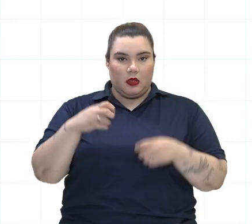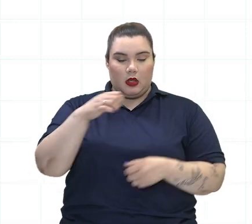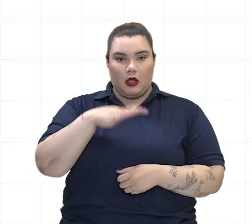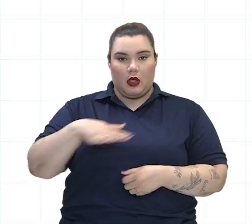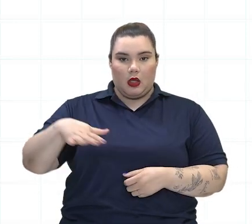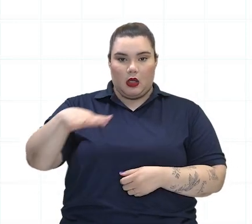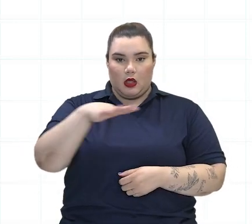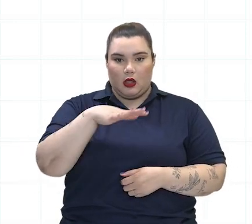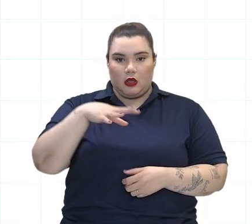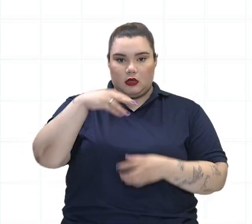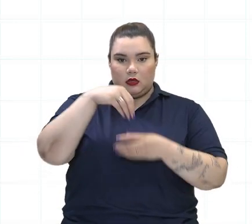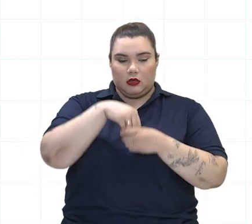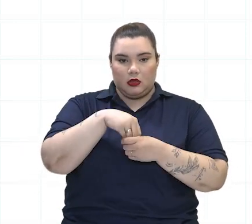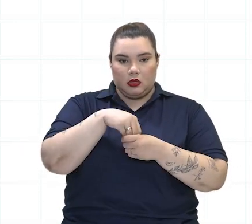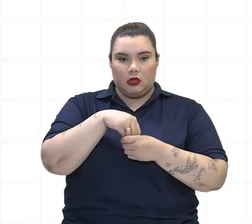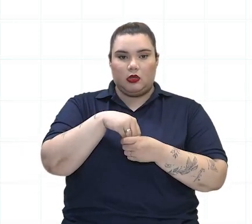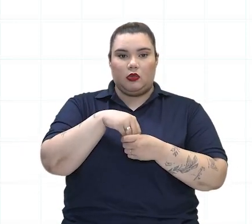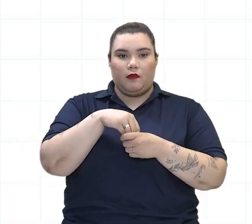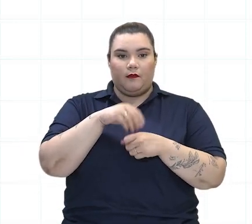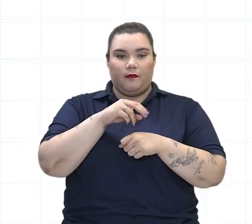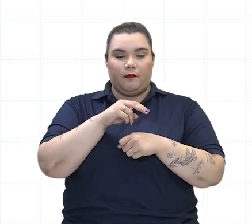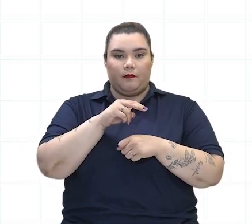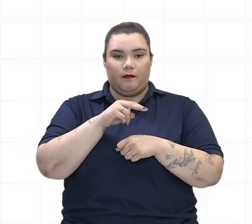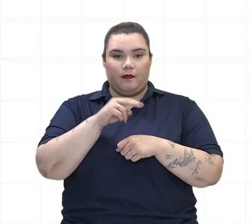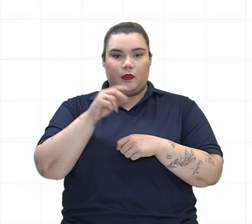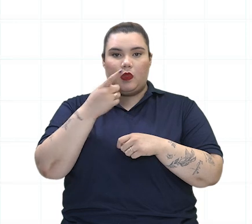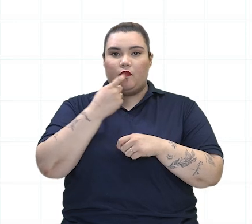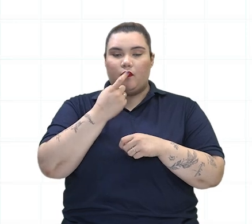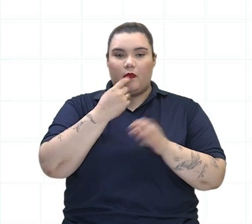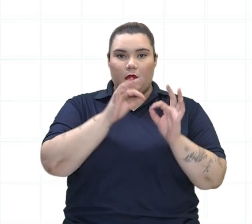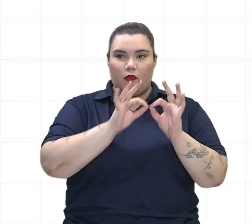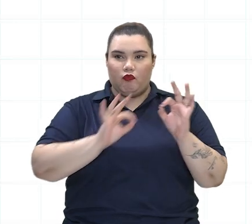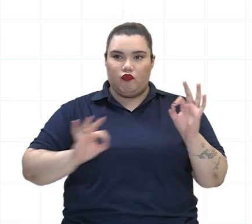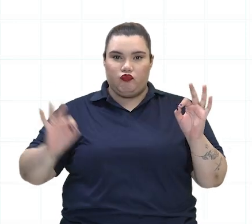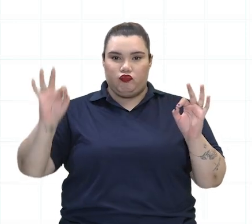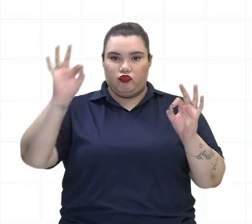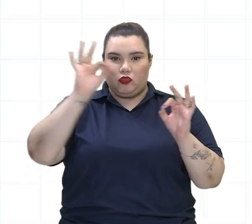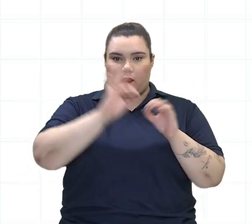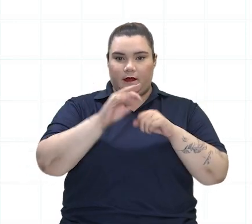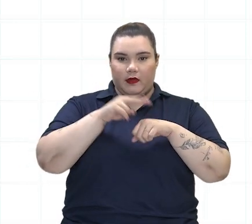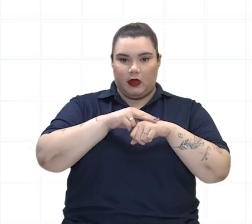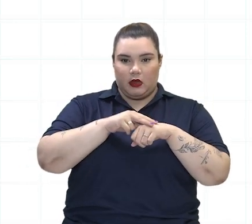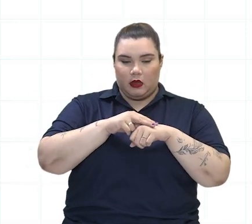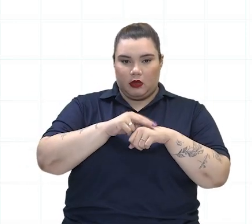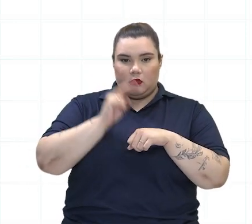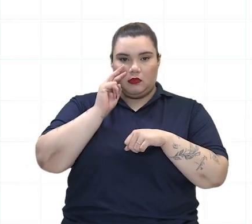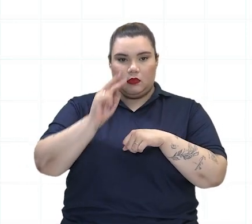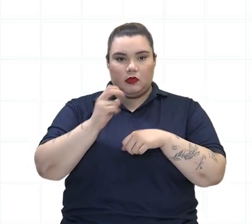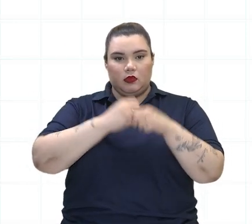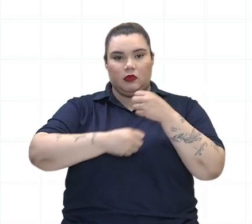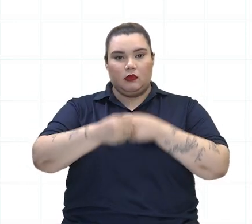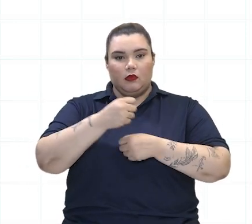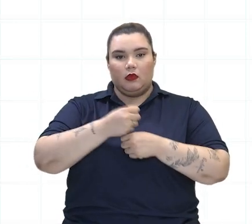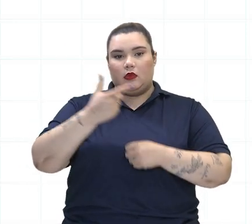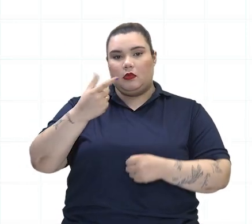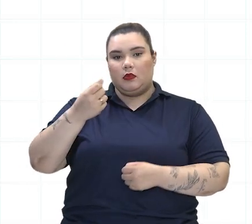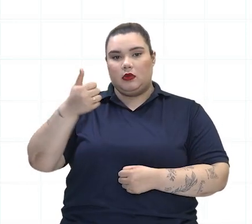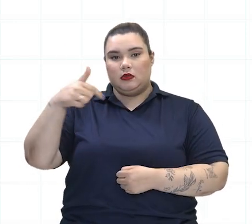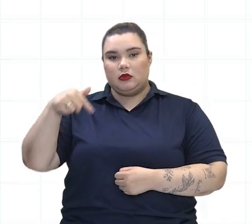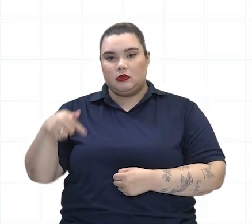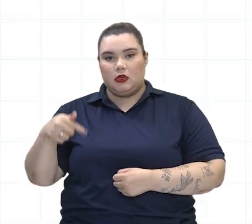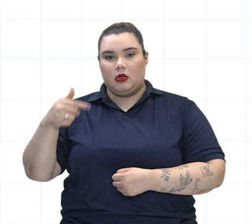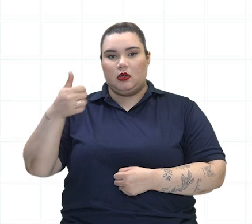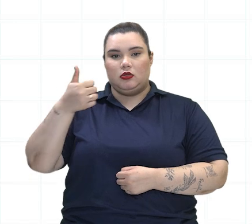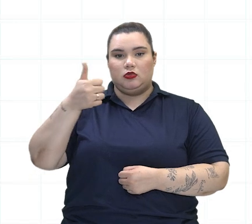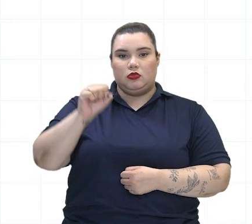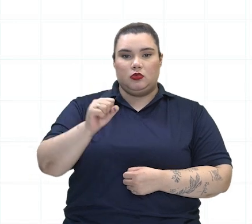está dentro da área marcada por vermelho, 2017, 18, 19 e